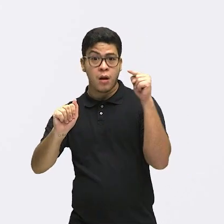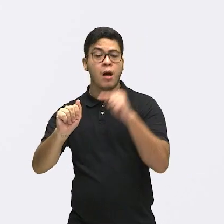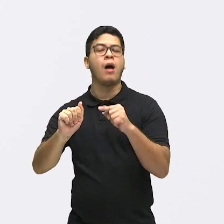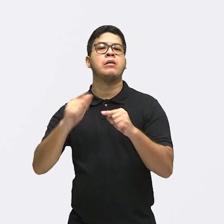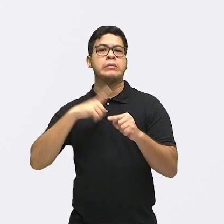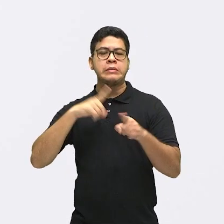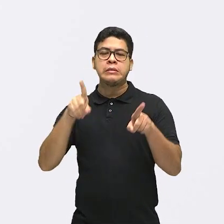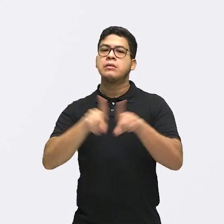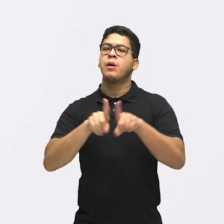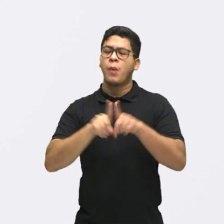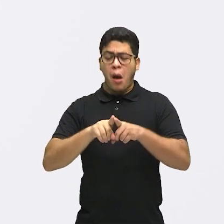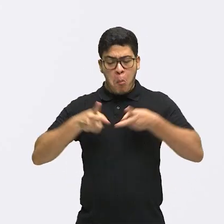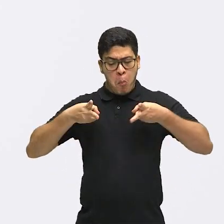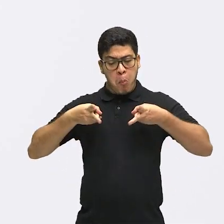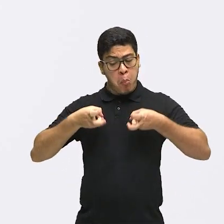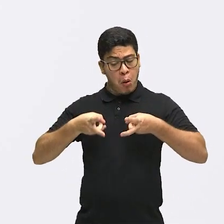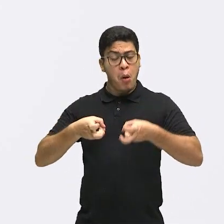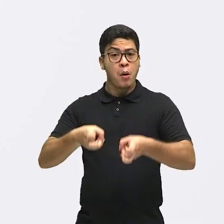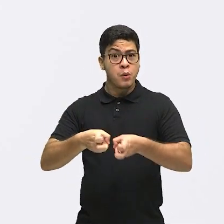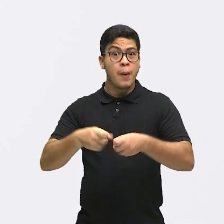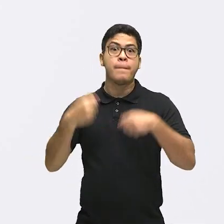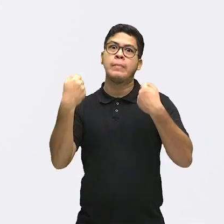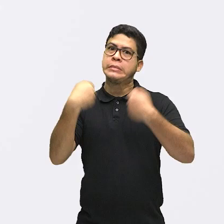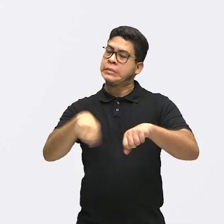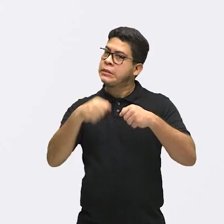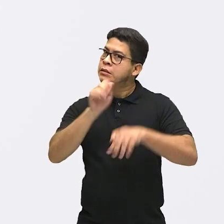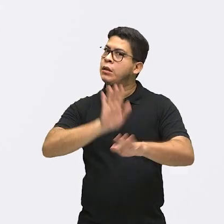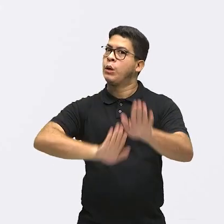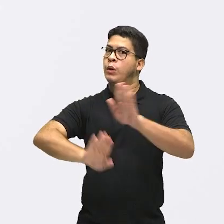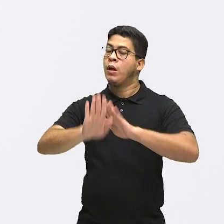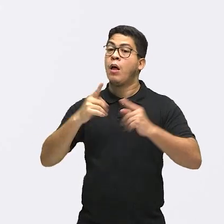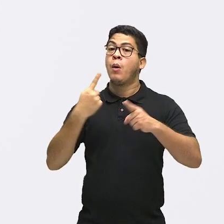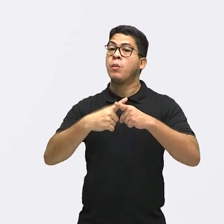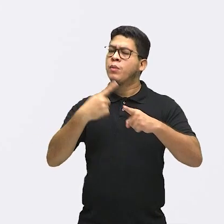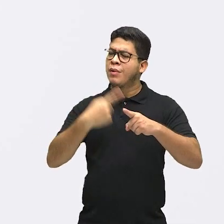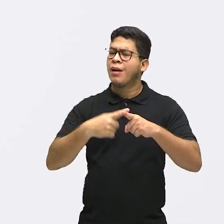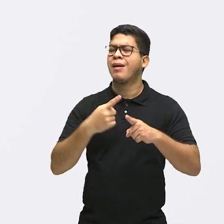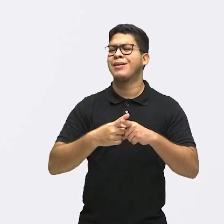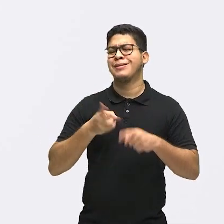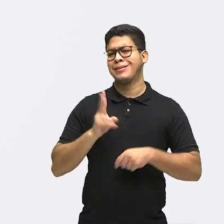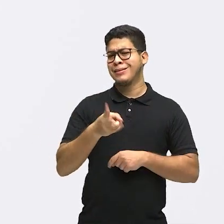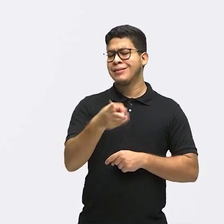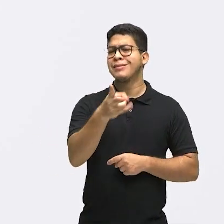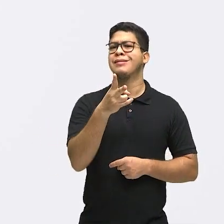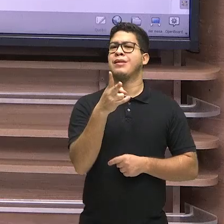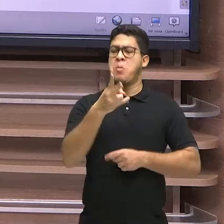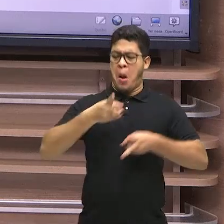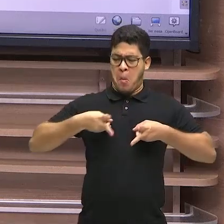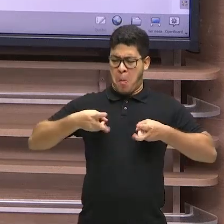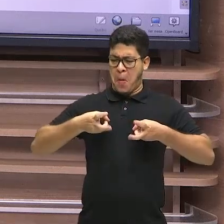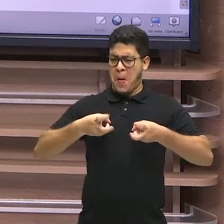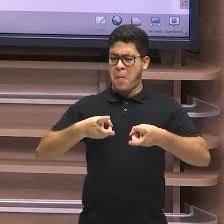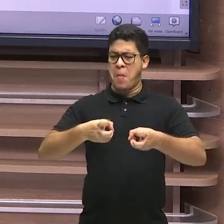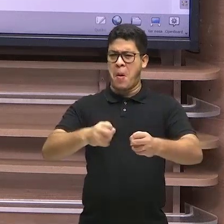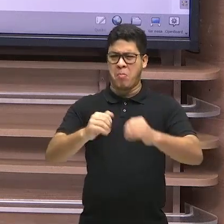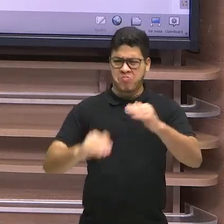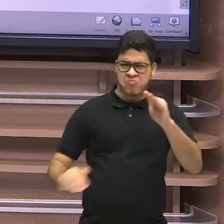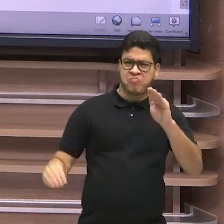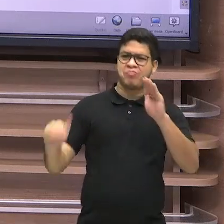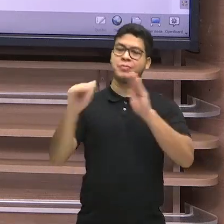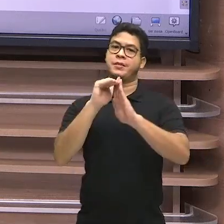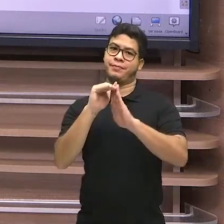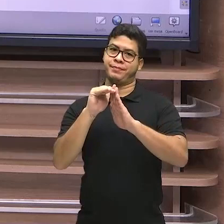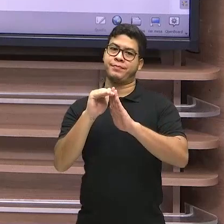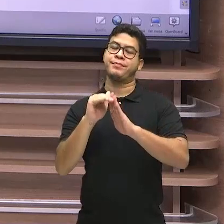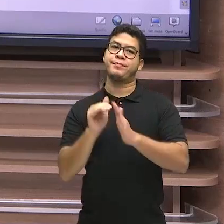então é uma planta também que precisa que a gente tenha cuidado, porque ela também está aí correndo risco de extinção. E a